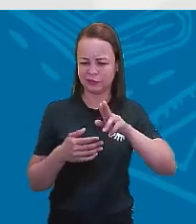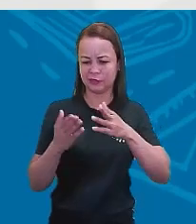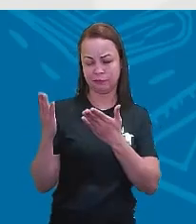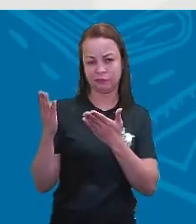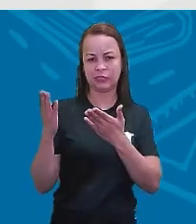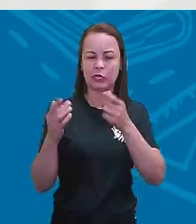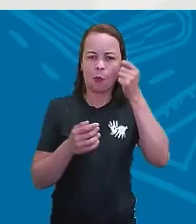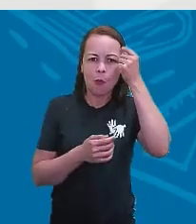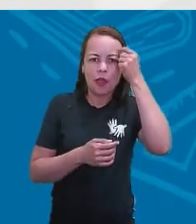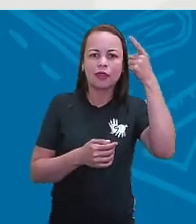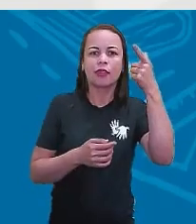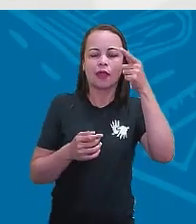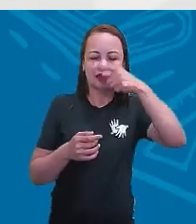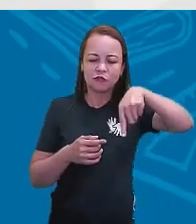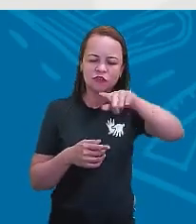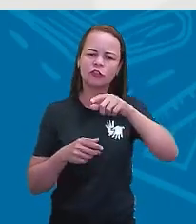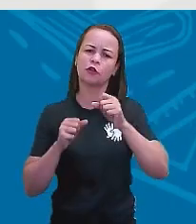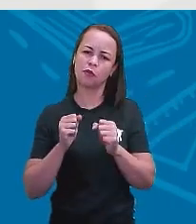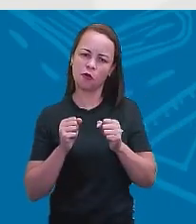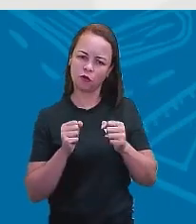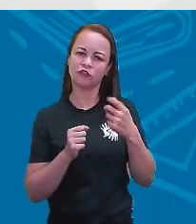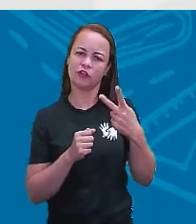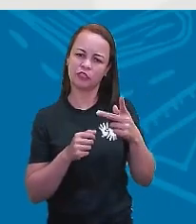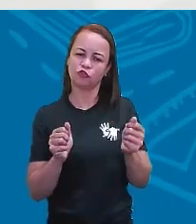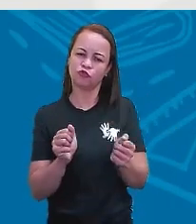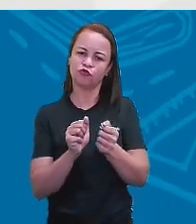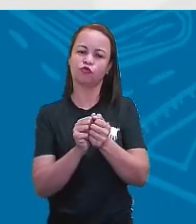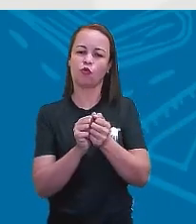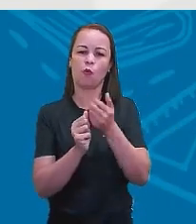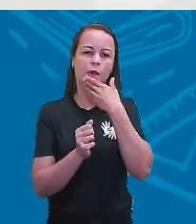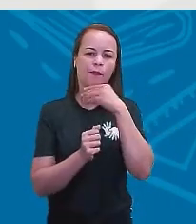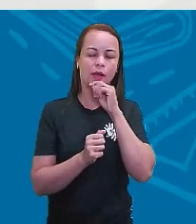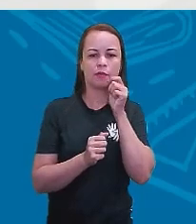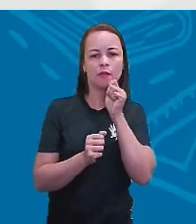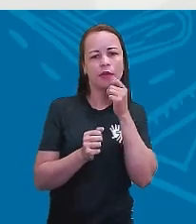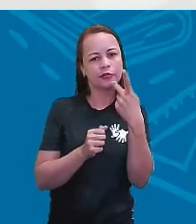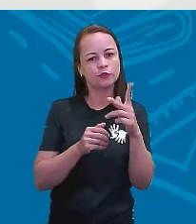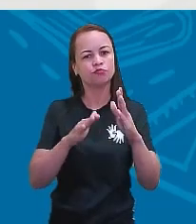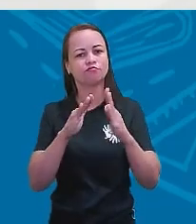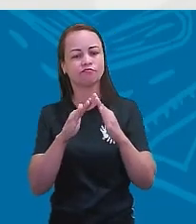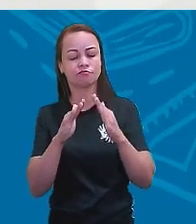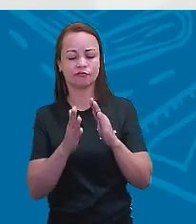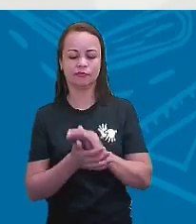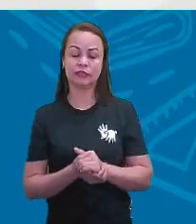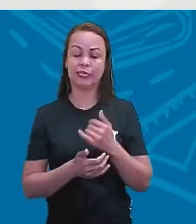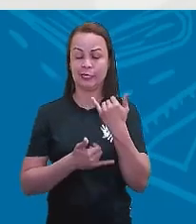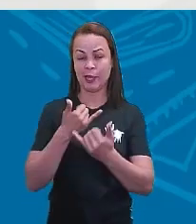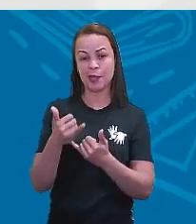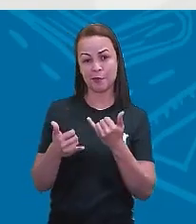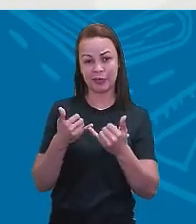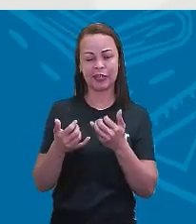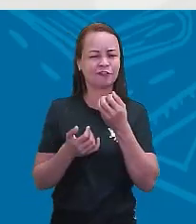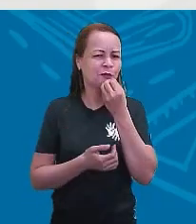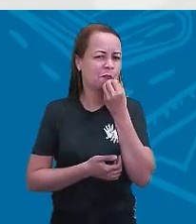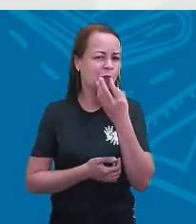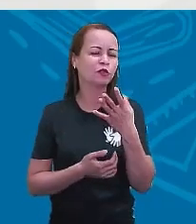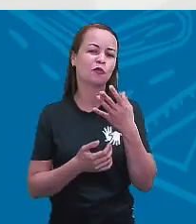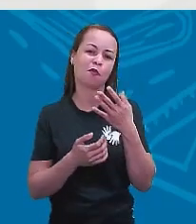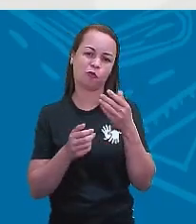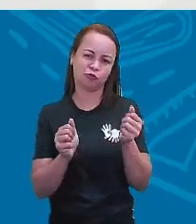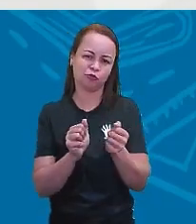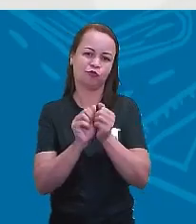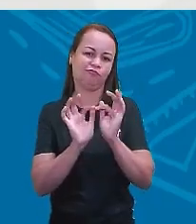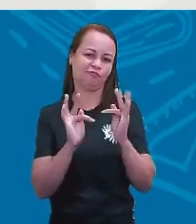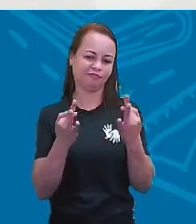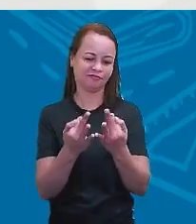são ideias para que vocês possam fazer em casa com papai, mamãe. E além de brincar, vocês vão ter um momento bem delicioso com seus familiares,